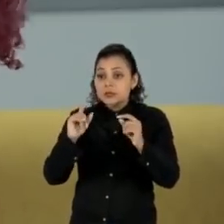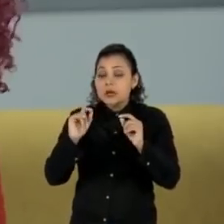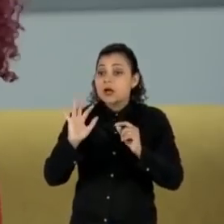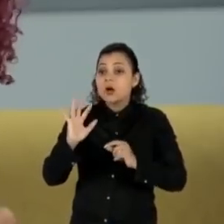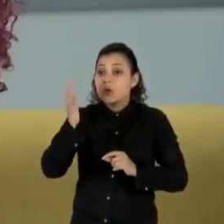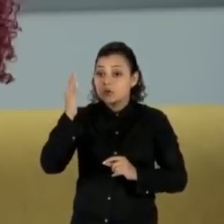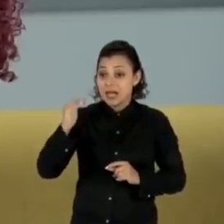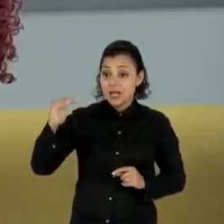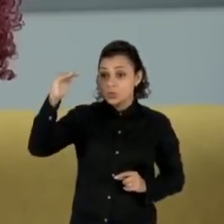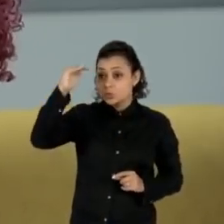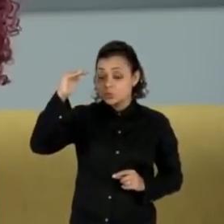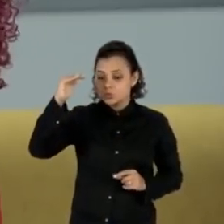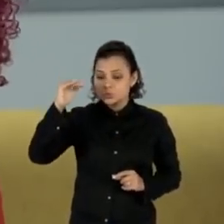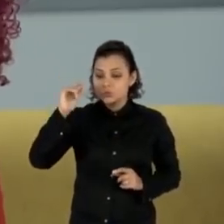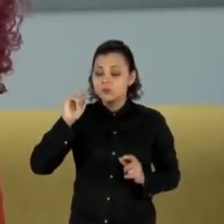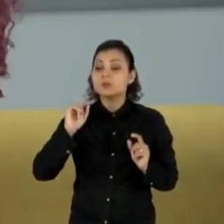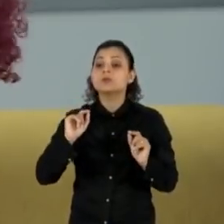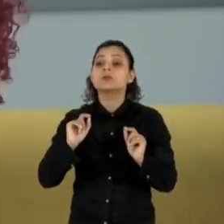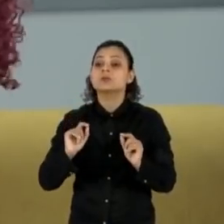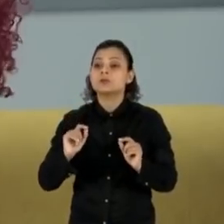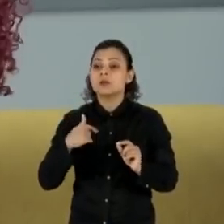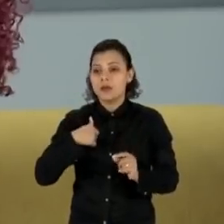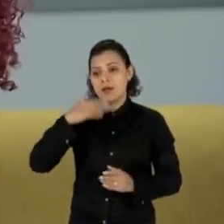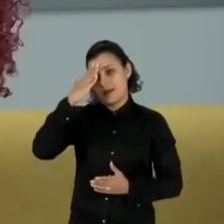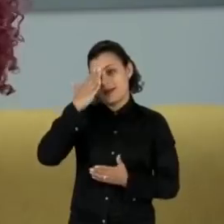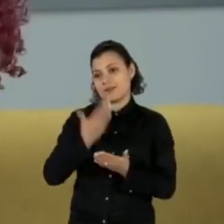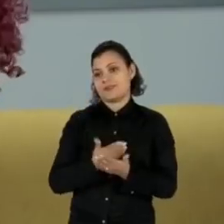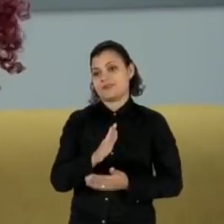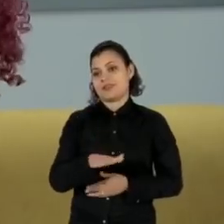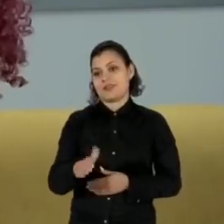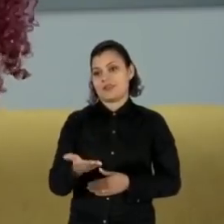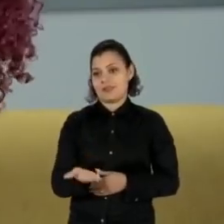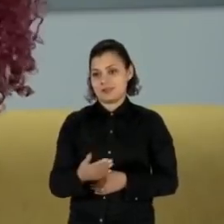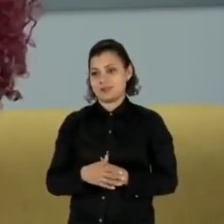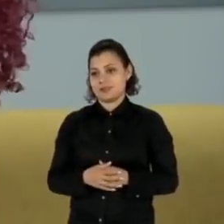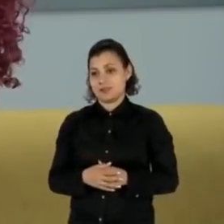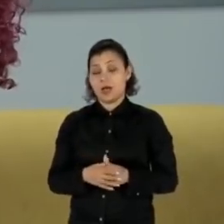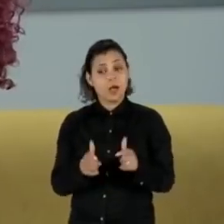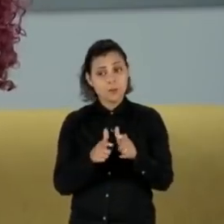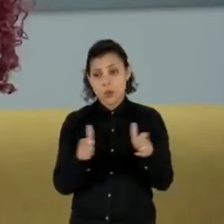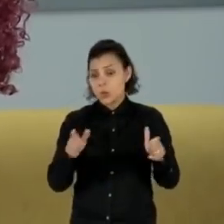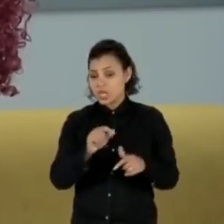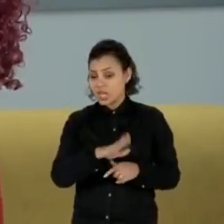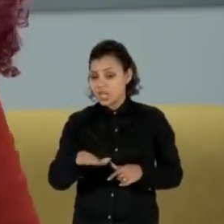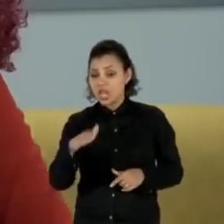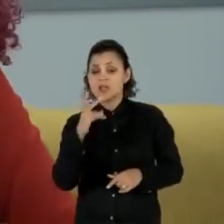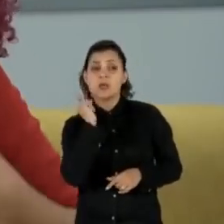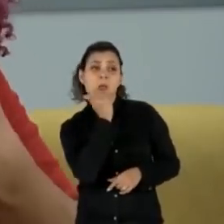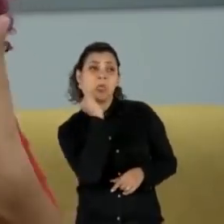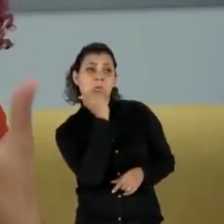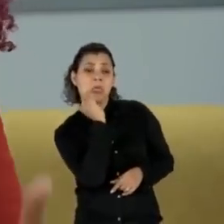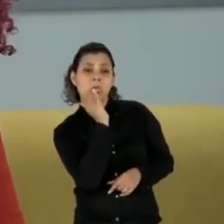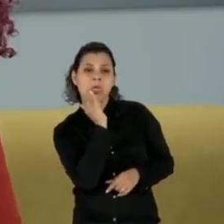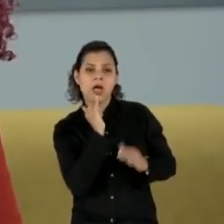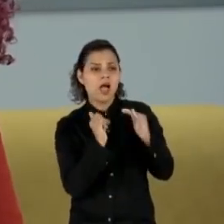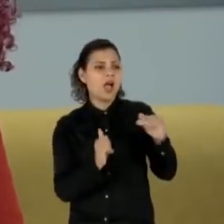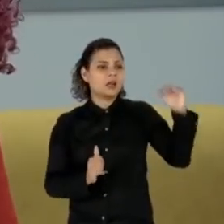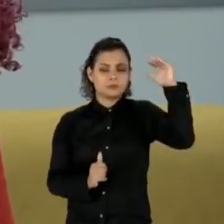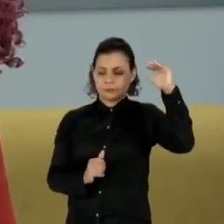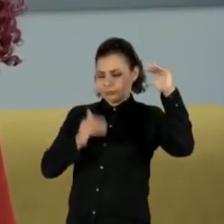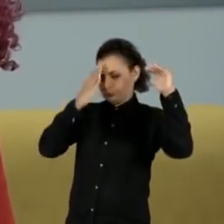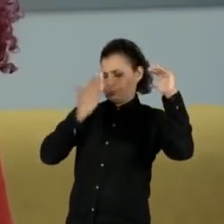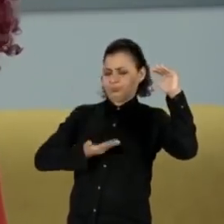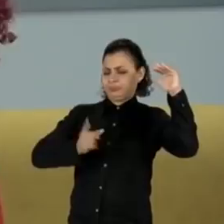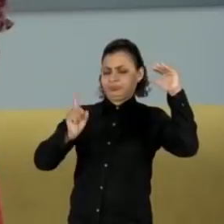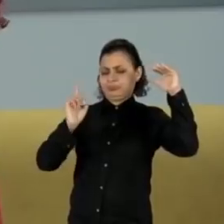que a pessoa adulta precisa fazer é acreditar na criança muitas vezes a criança toma coragem para contar